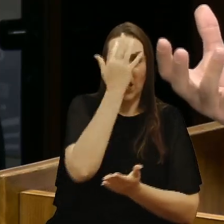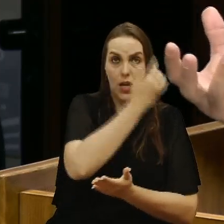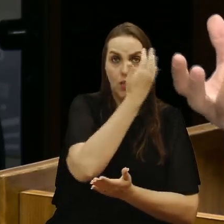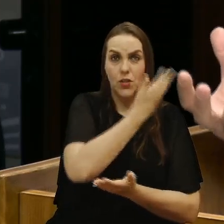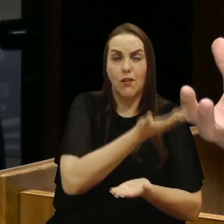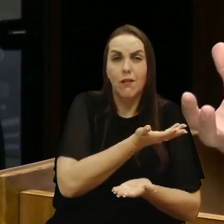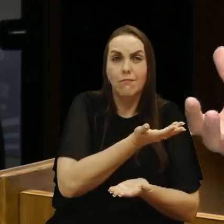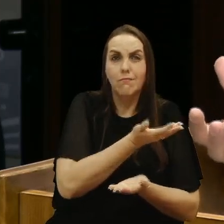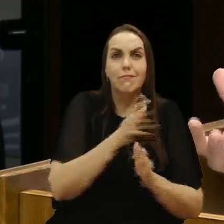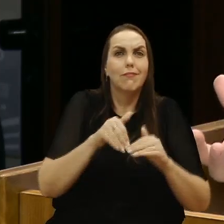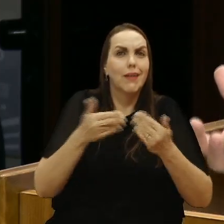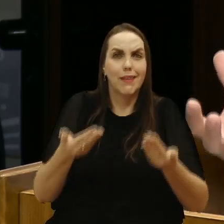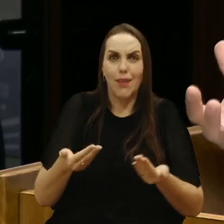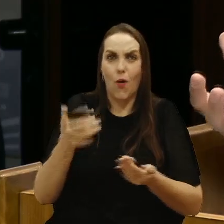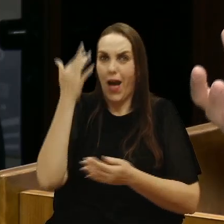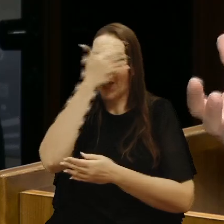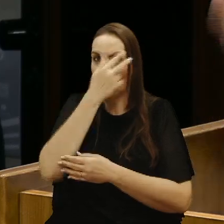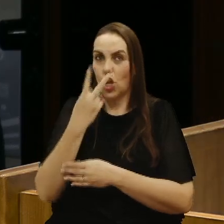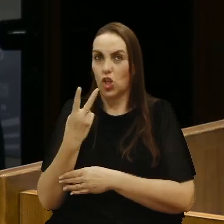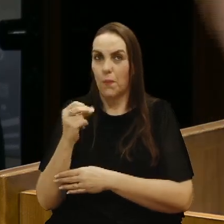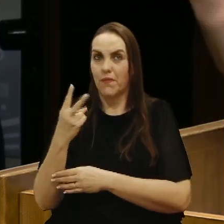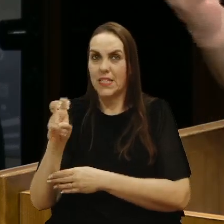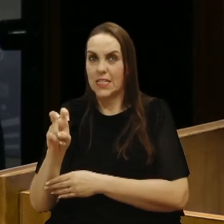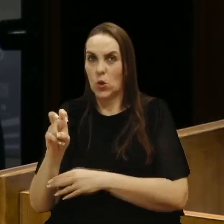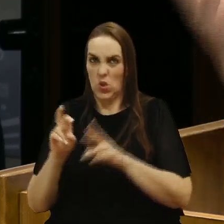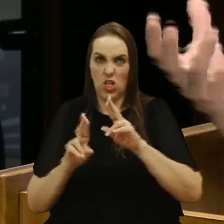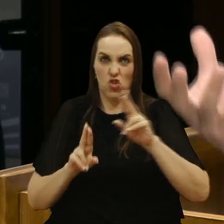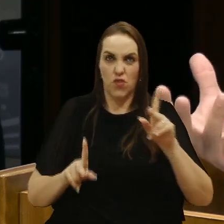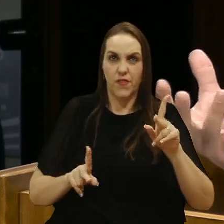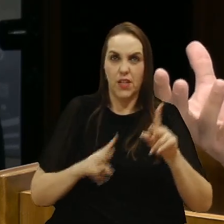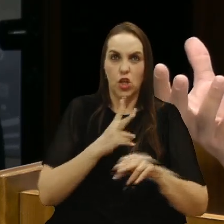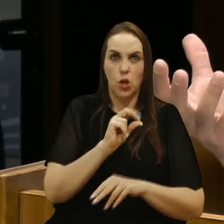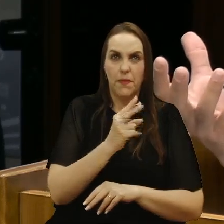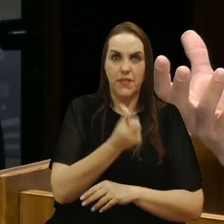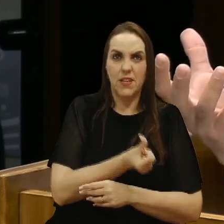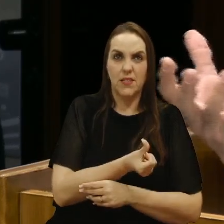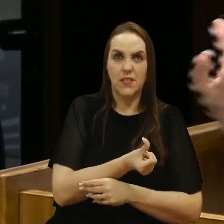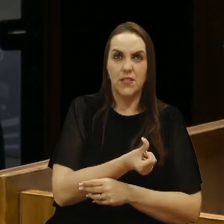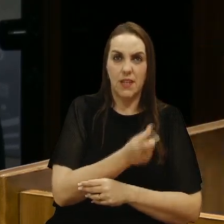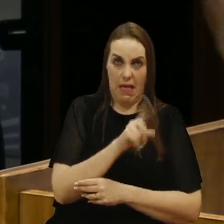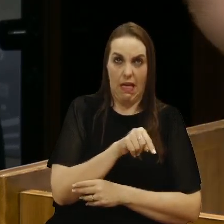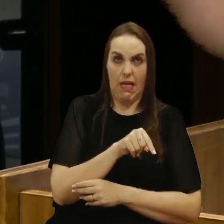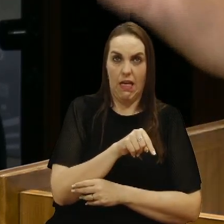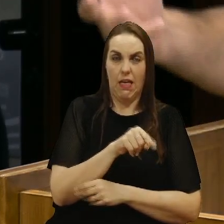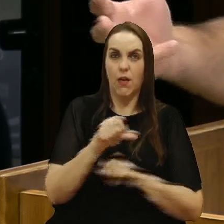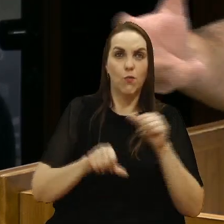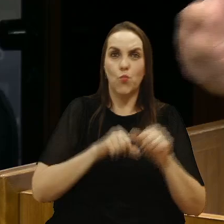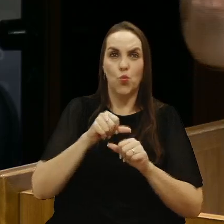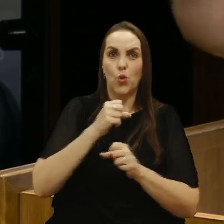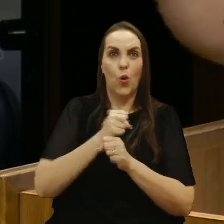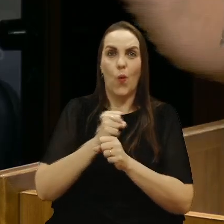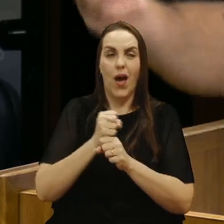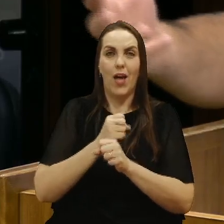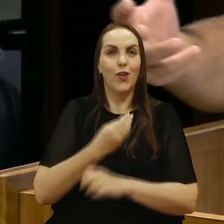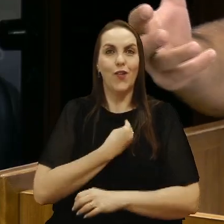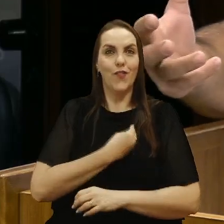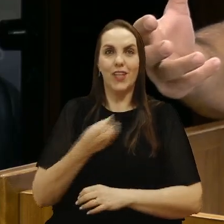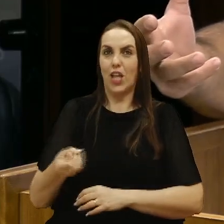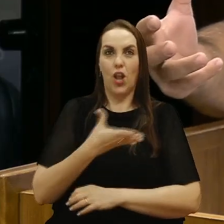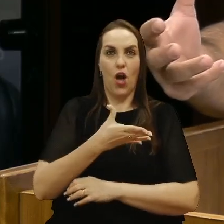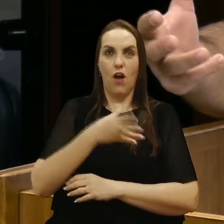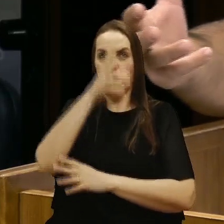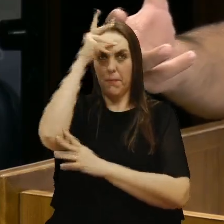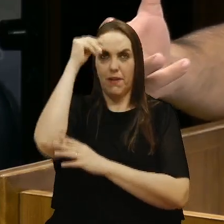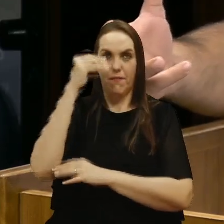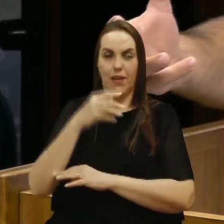o prefeito Adiló de 2025 é o diferente do de 2026? Mudou o ano, vida nova, prefeito